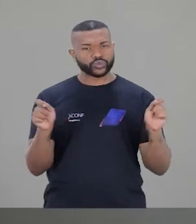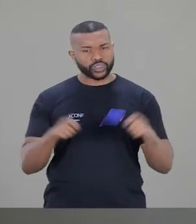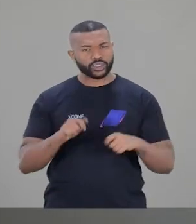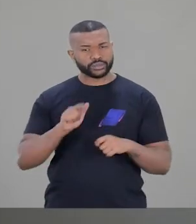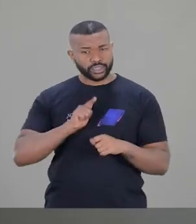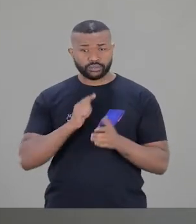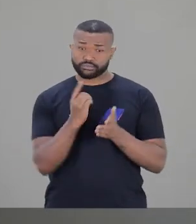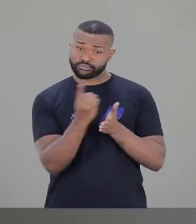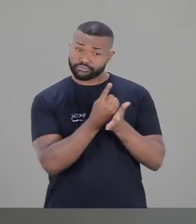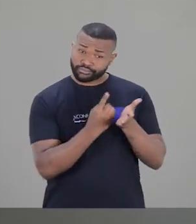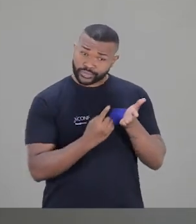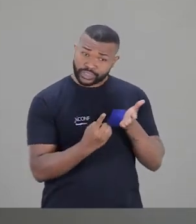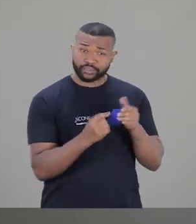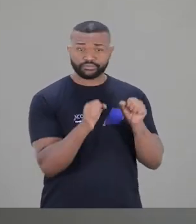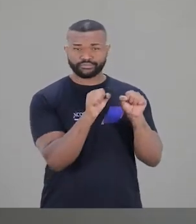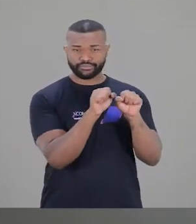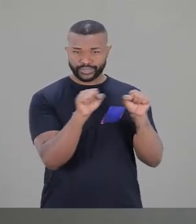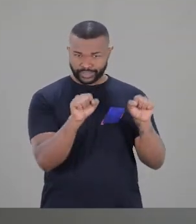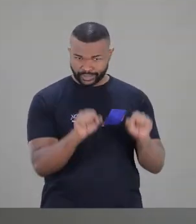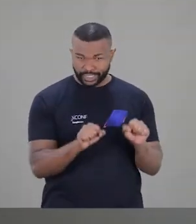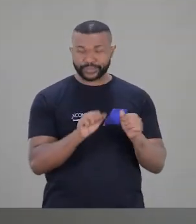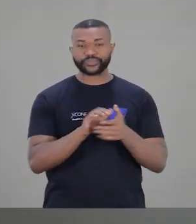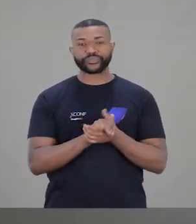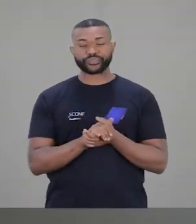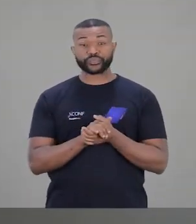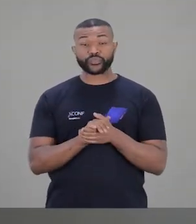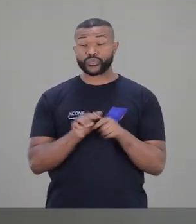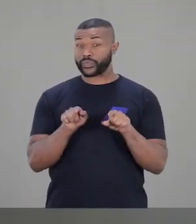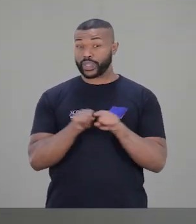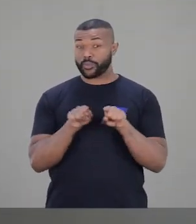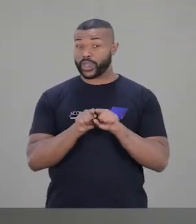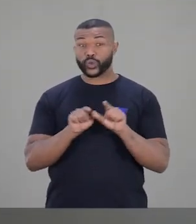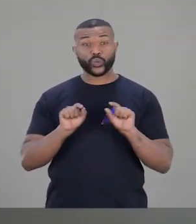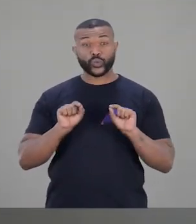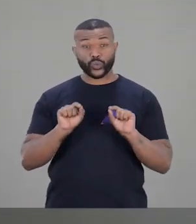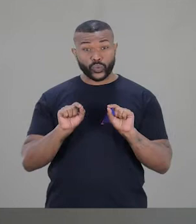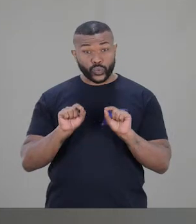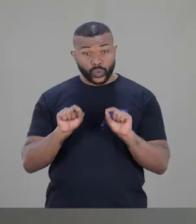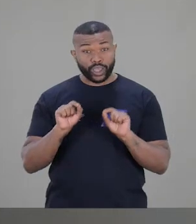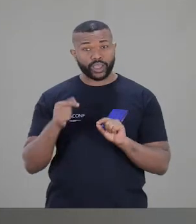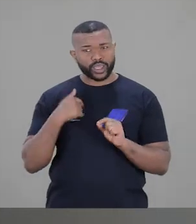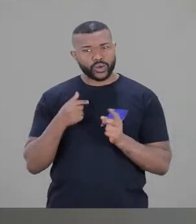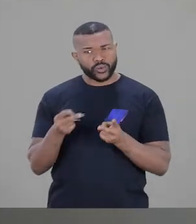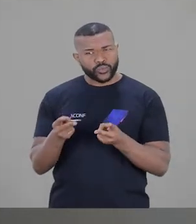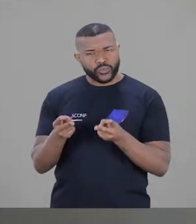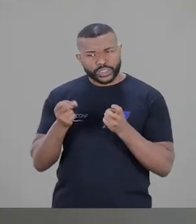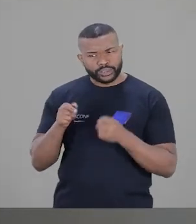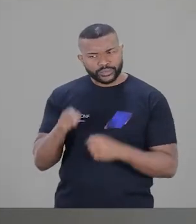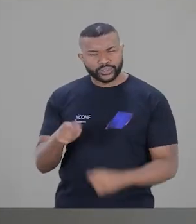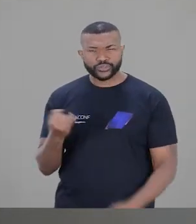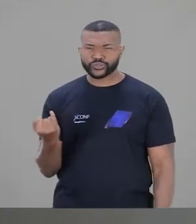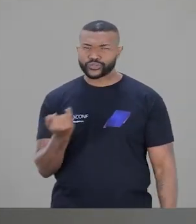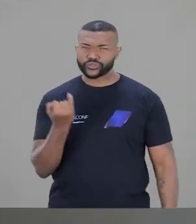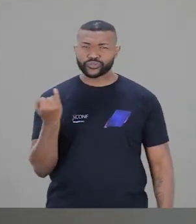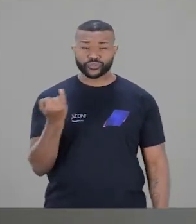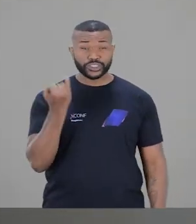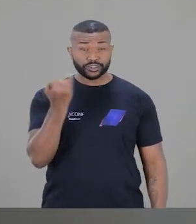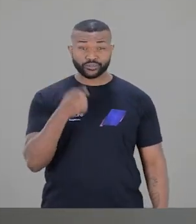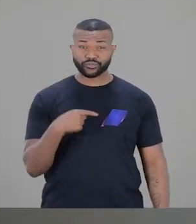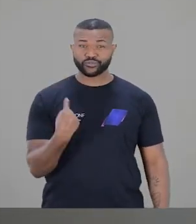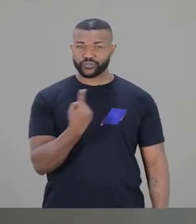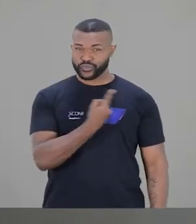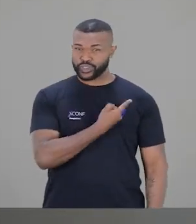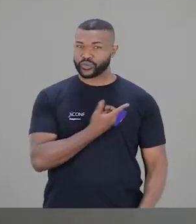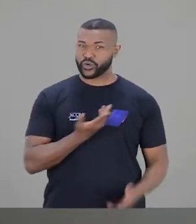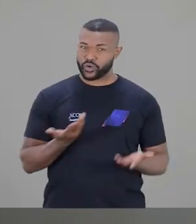o que está lá no Design System. E, além disso, o Design System também provê algo que é muito importante para a